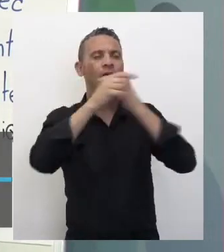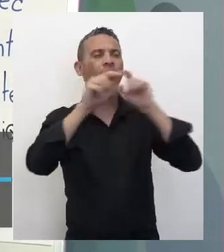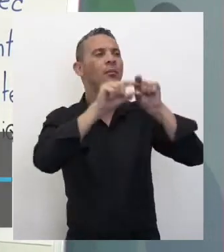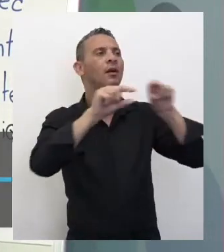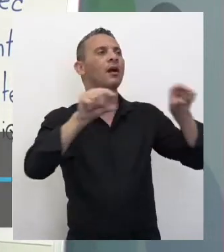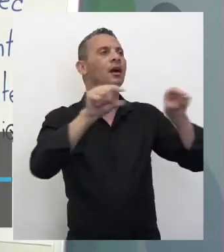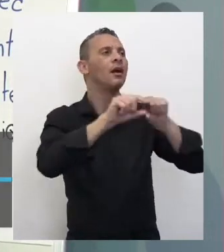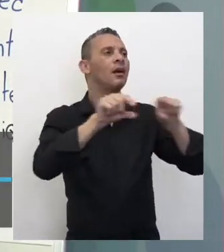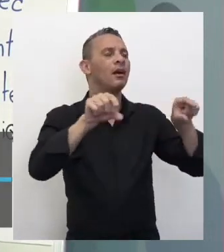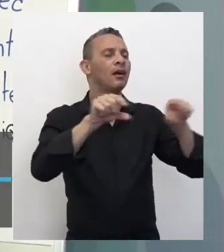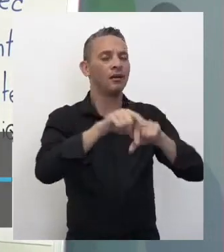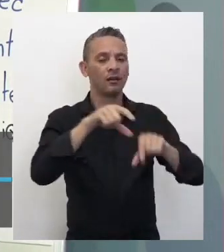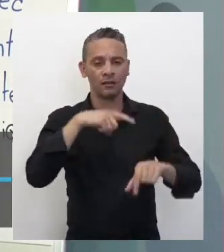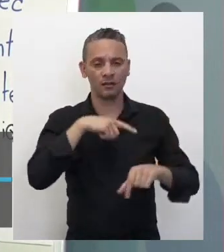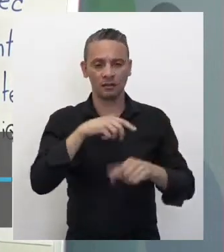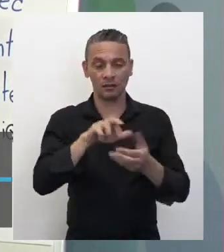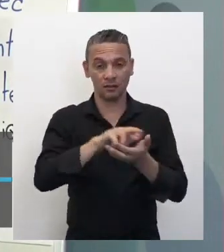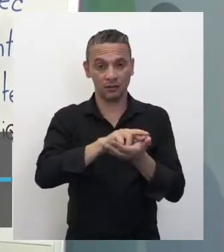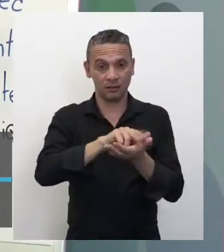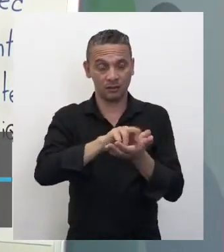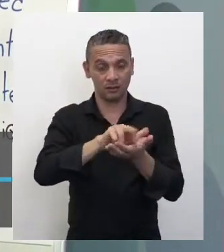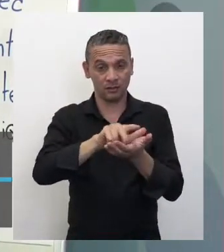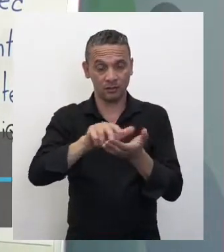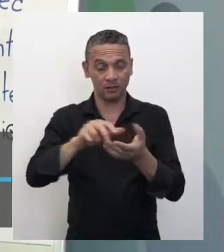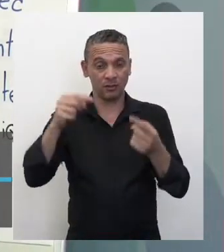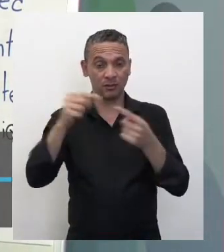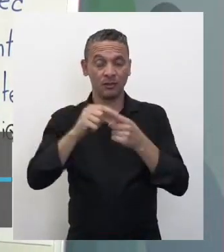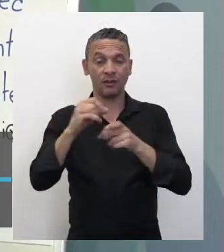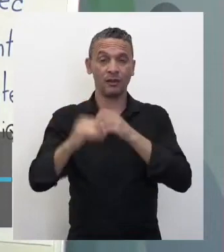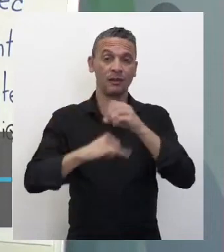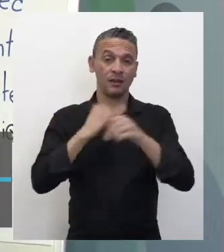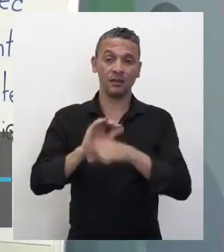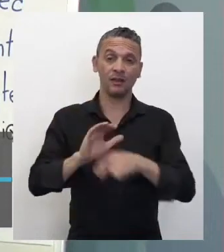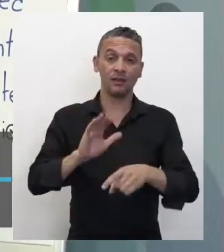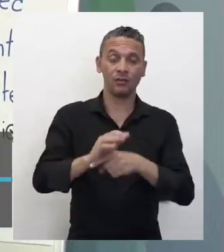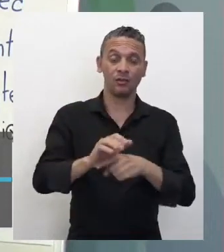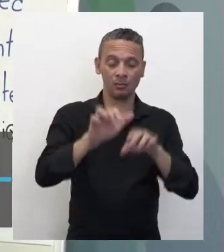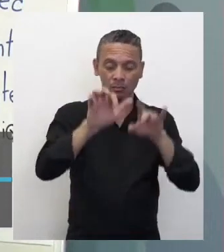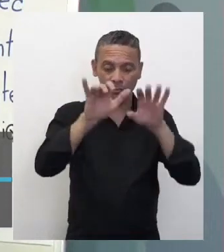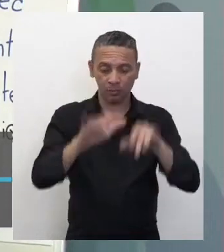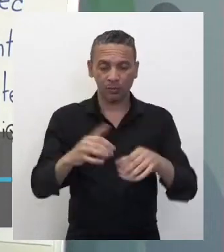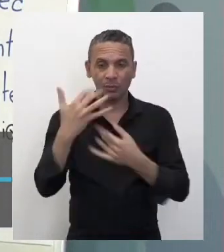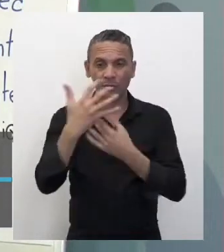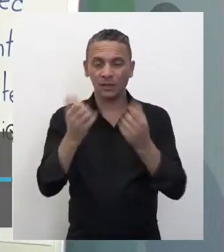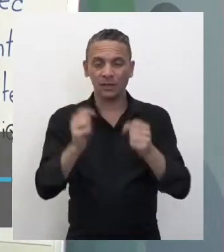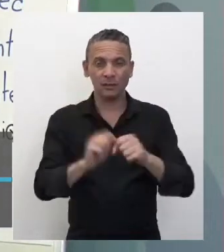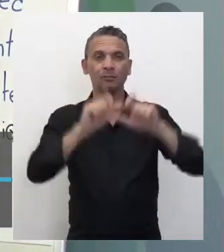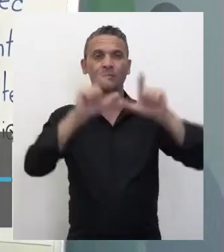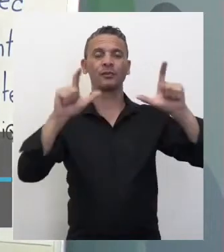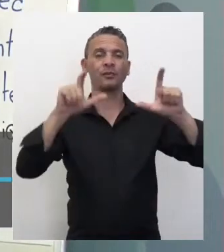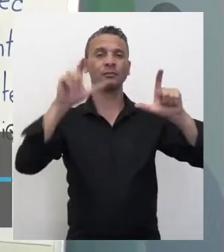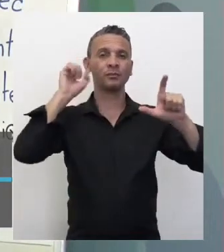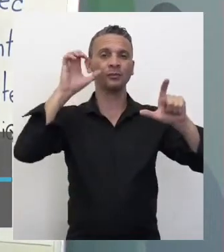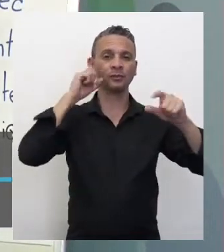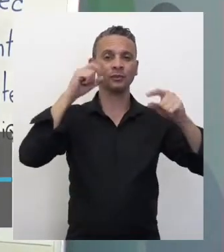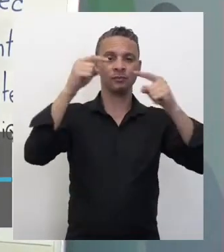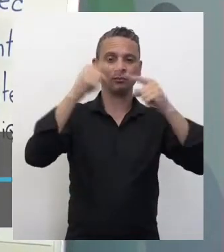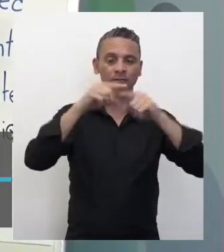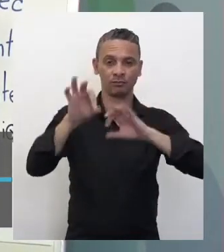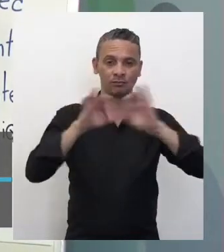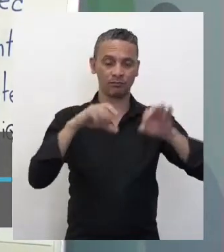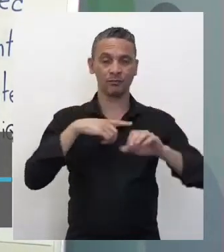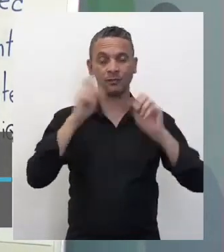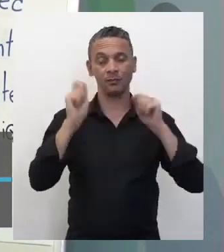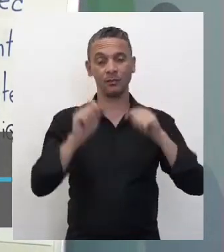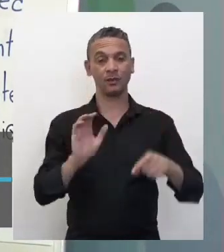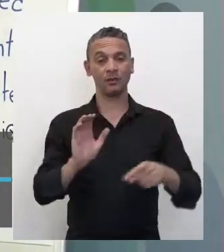site Lyrics Training, que provavelmente muita gente já conhece. Você digita a música que você quer lá e vai trabalhando com o vocabulário, com a